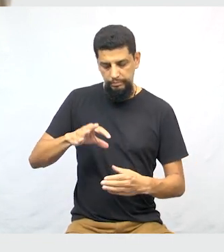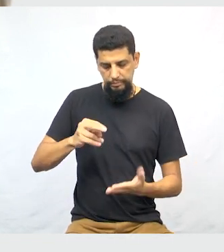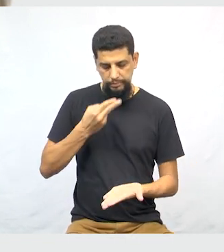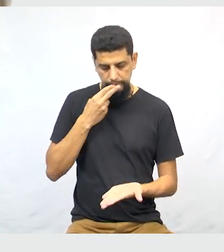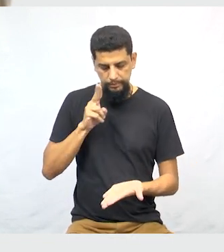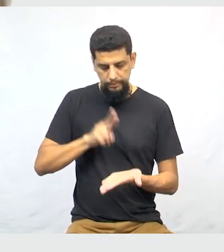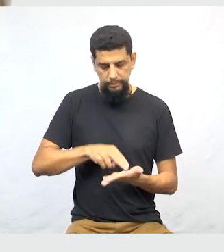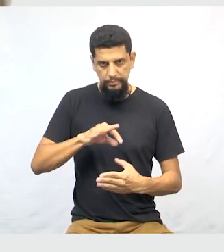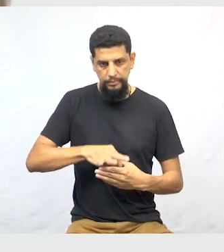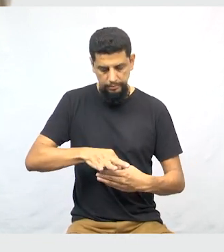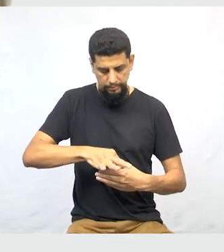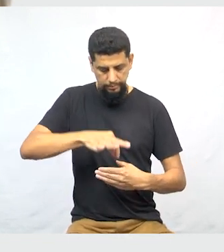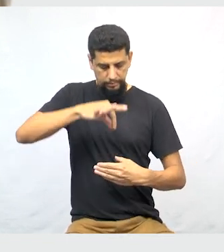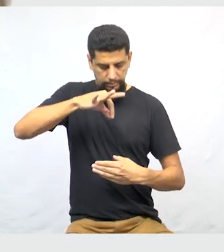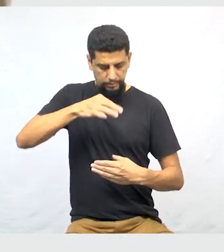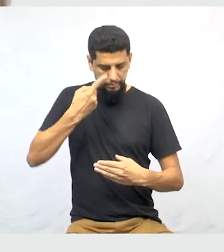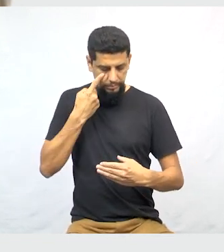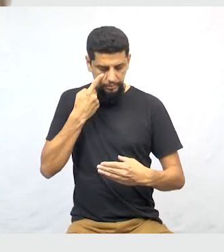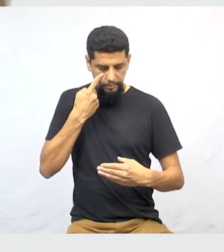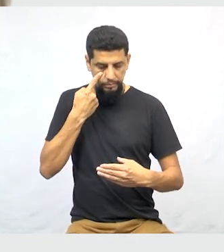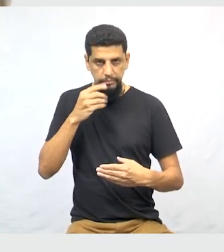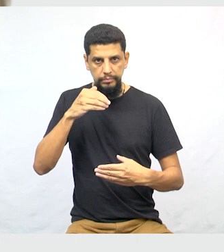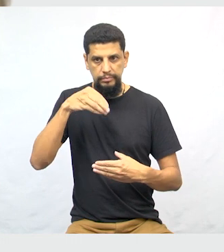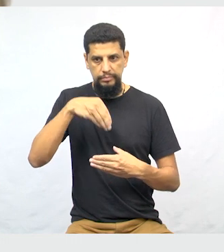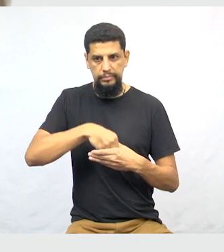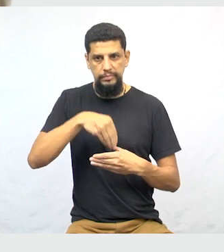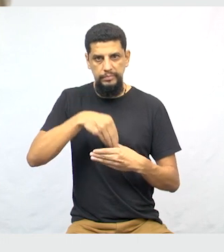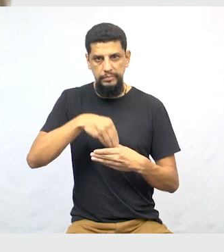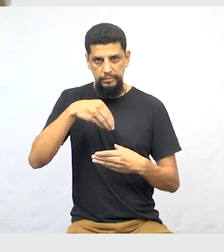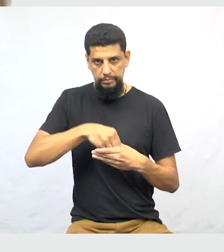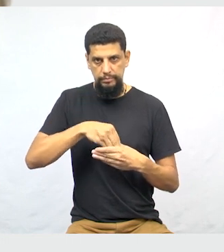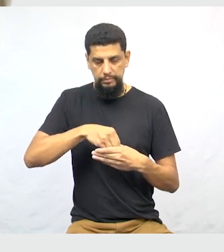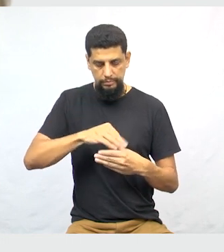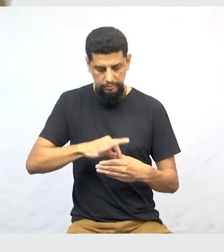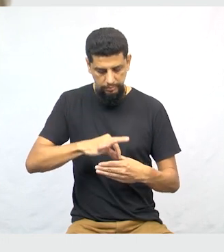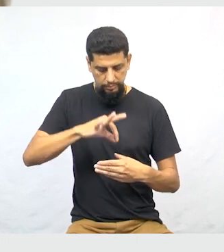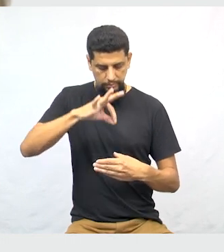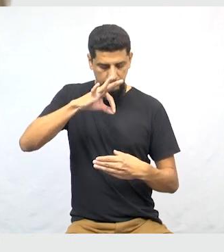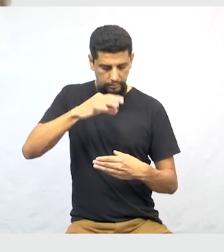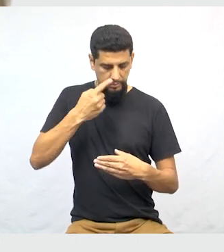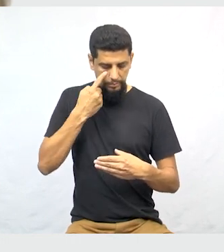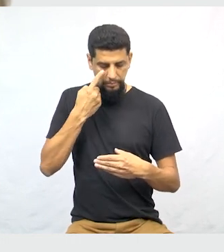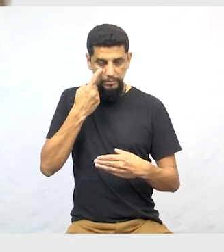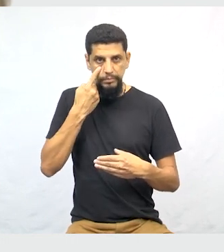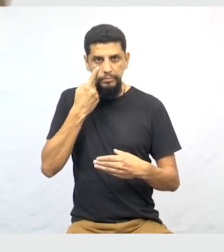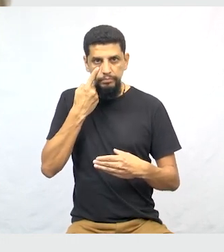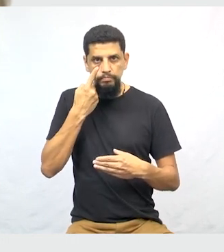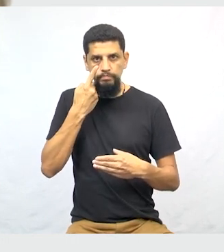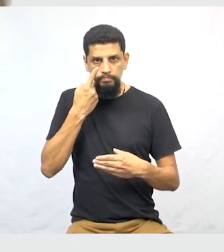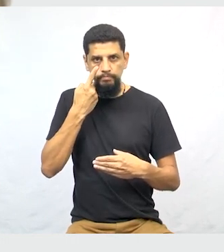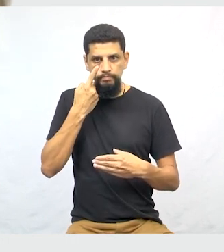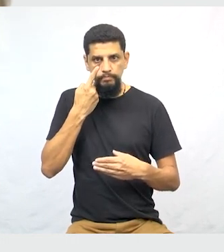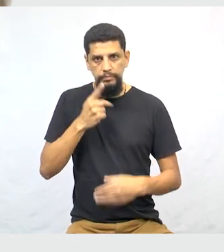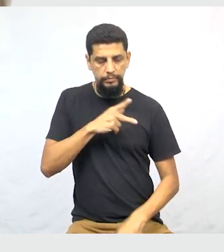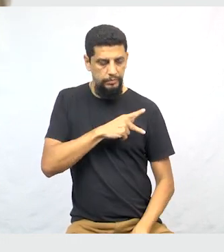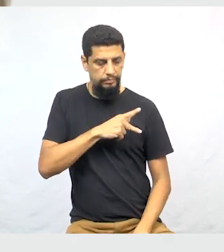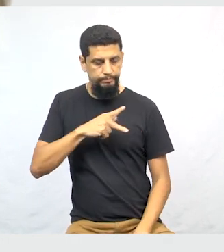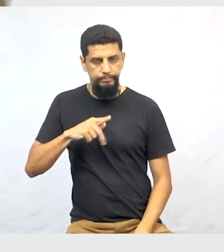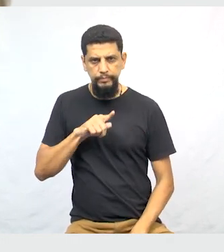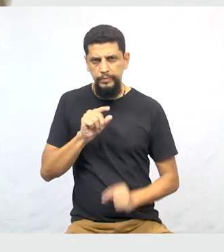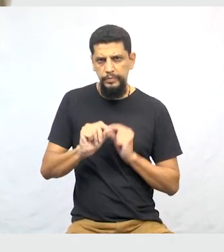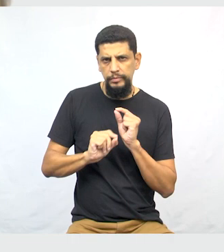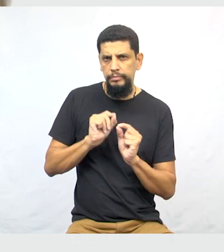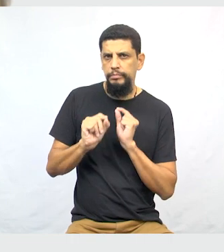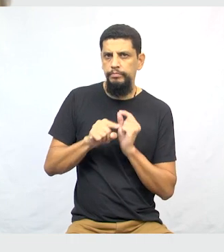envelope, professora Suzy? Pode. Então, vamos ver o que tem dentro desse envelope? Olha, professora